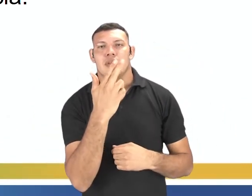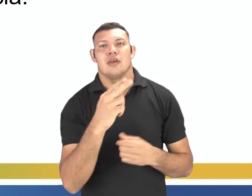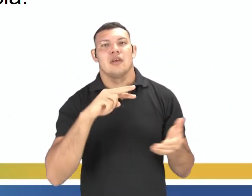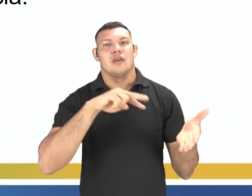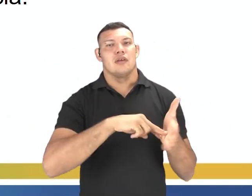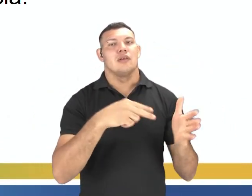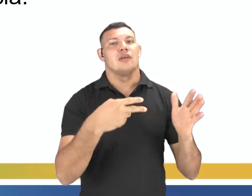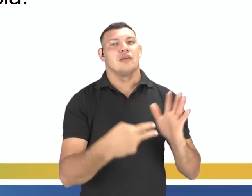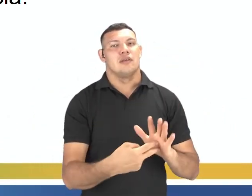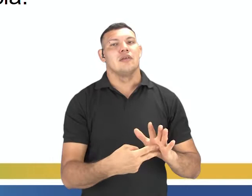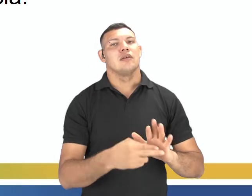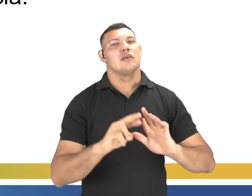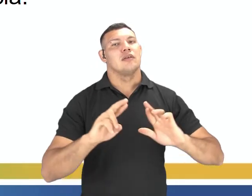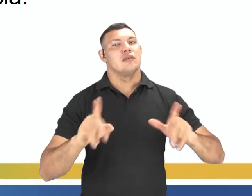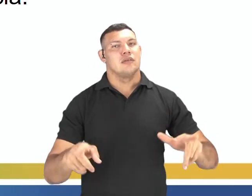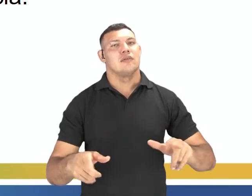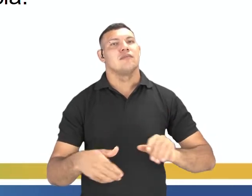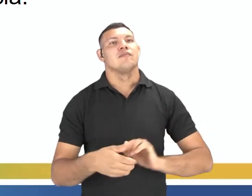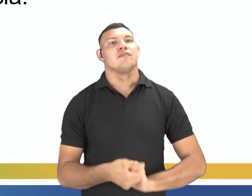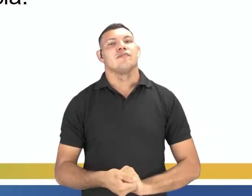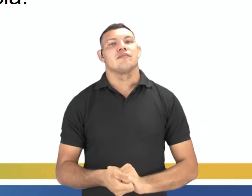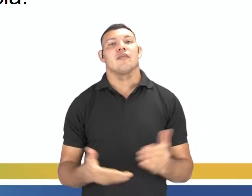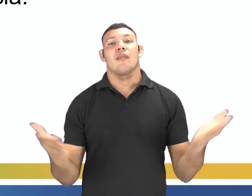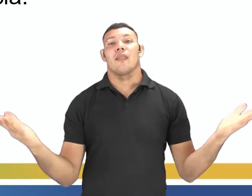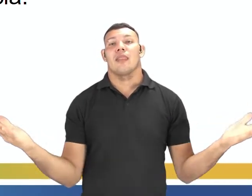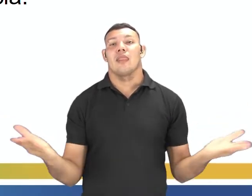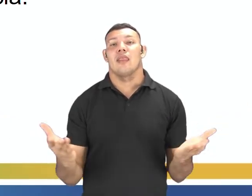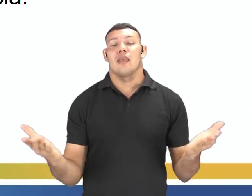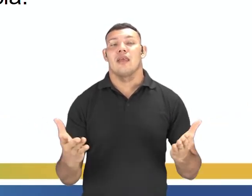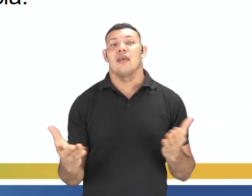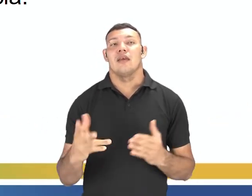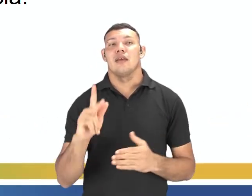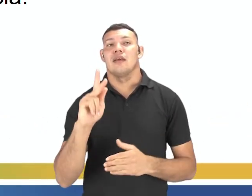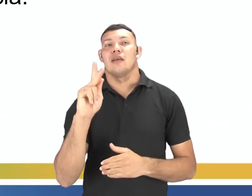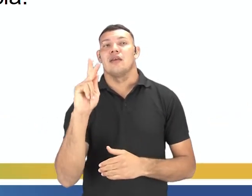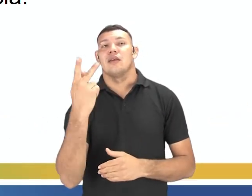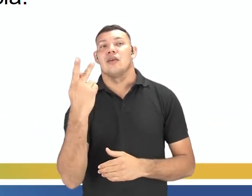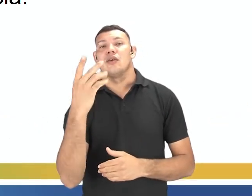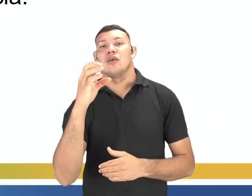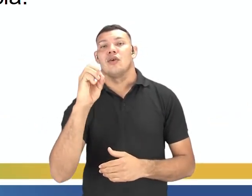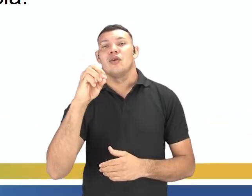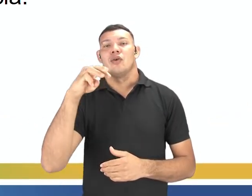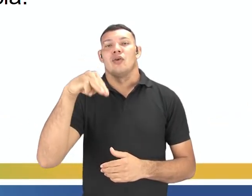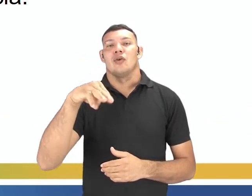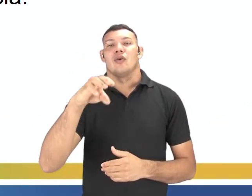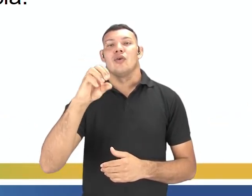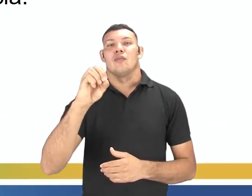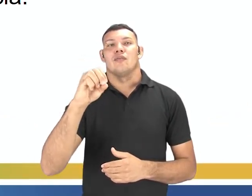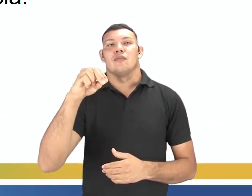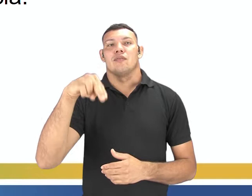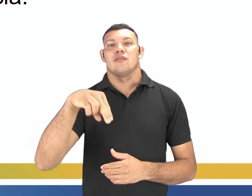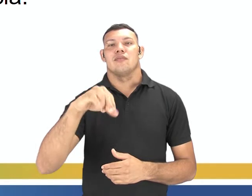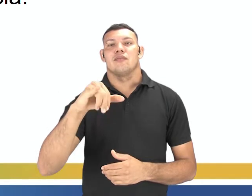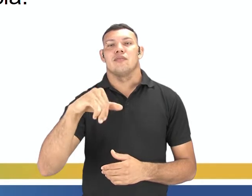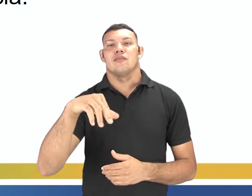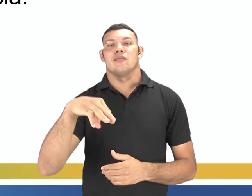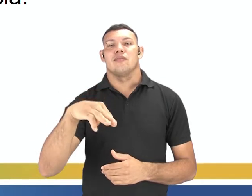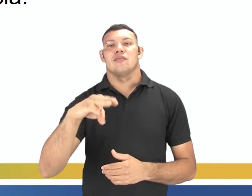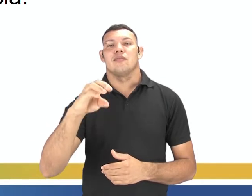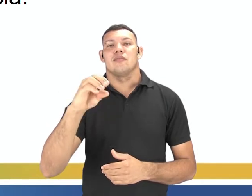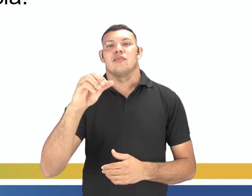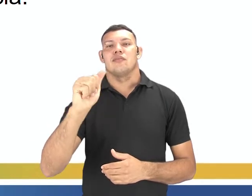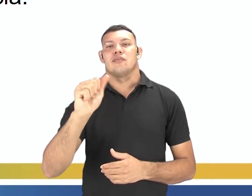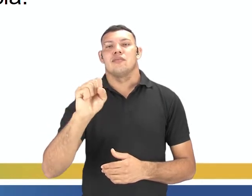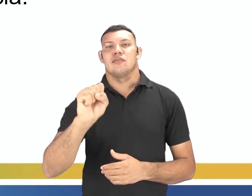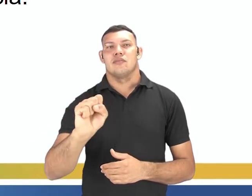o significado é diferente. Aqui nós vamos ver nas homógrafas que homo, unum, né?